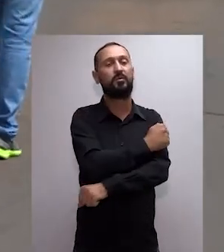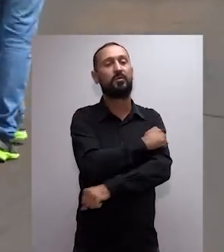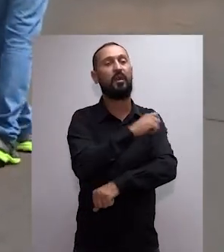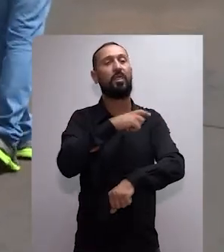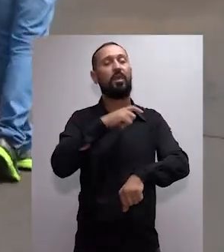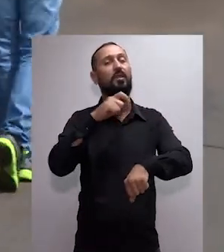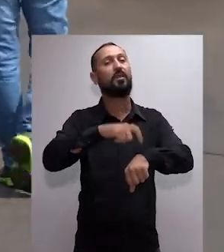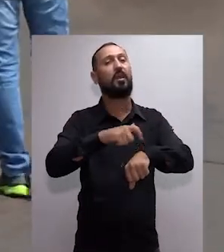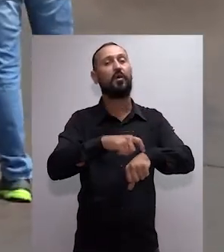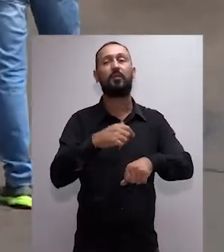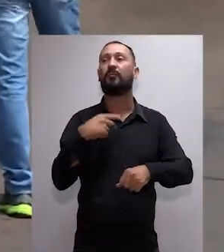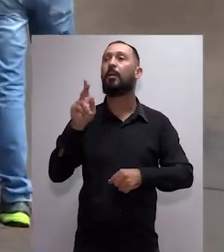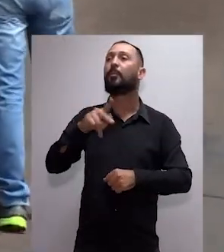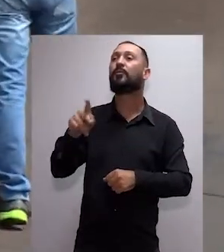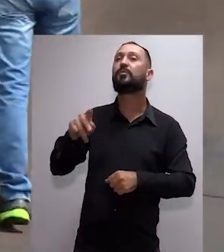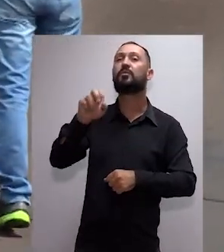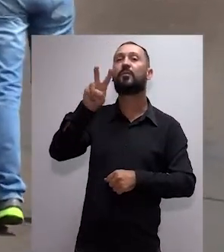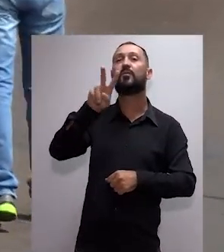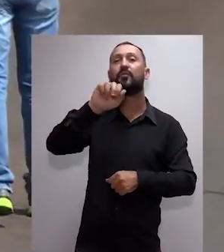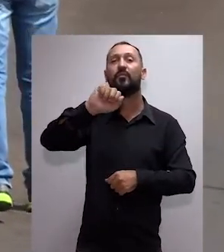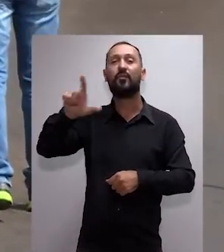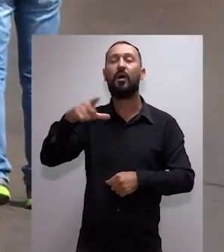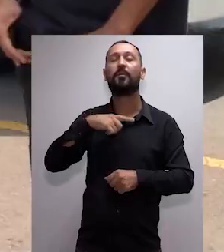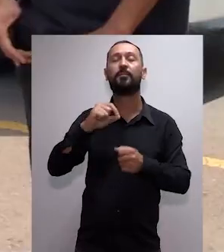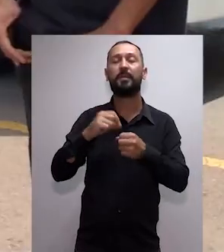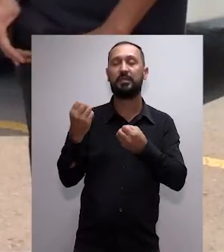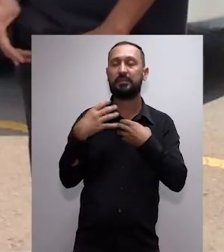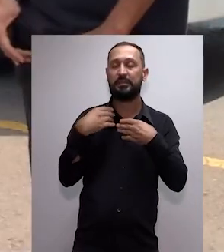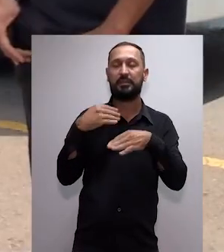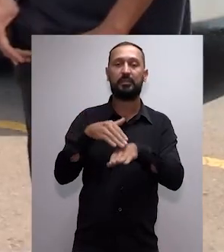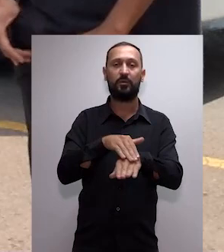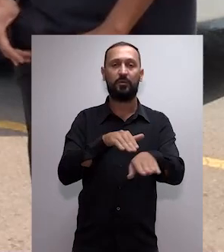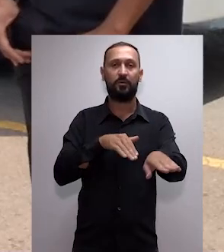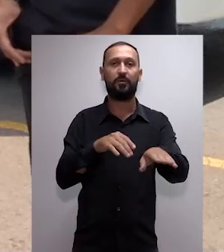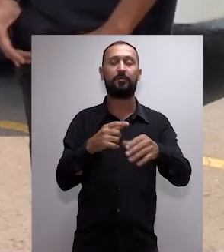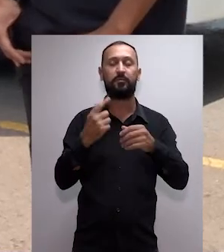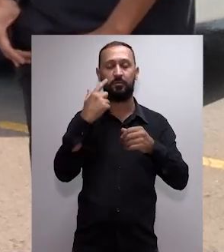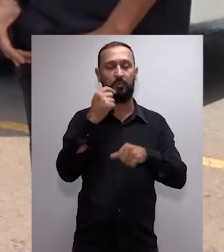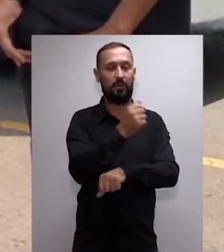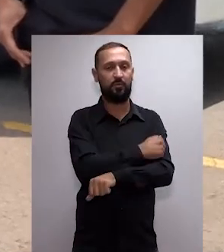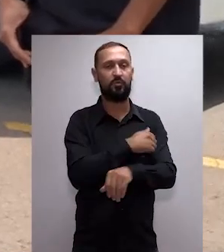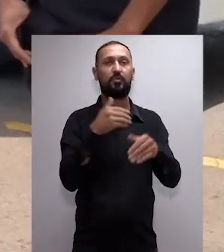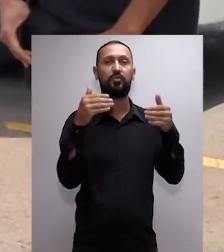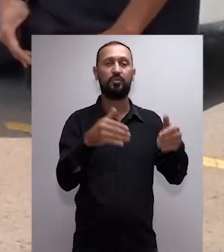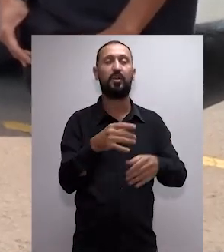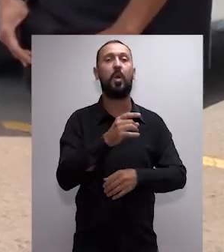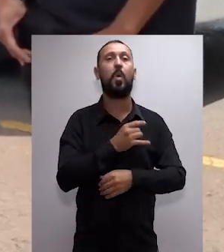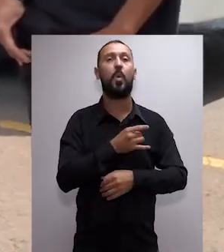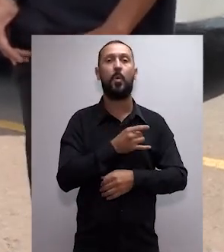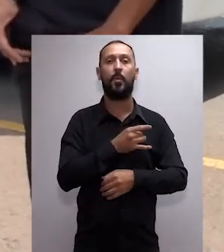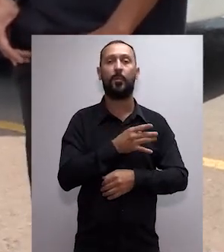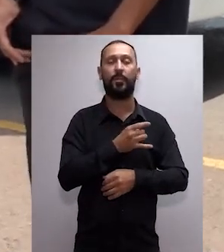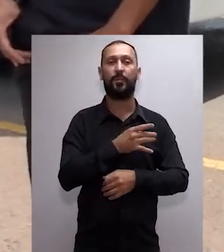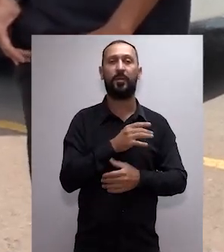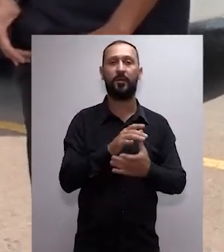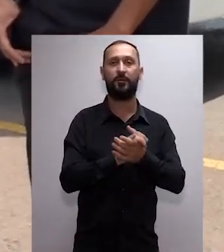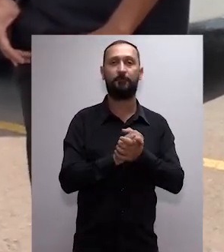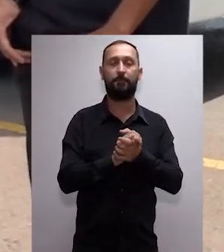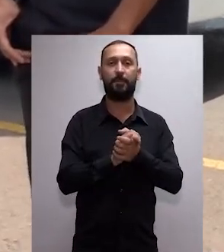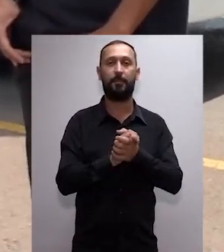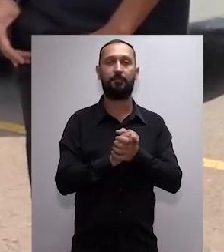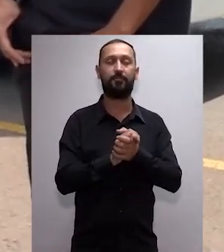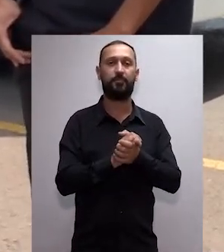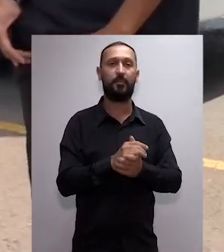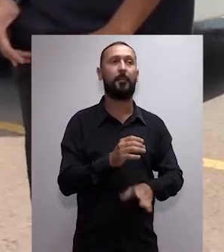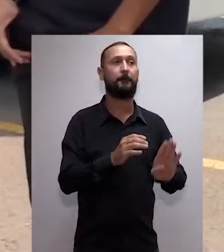encontram quando resolvem falar, "Ô, professor Val, me torna um caminhoneiro"? A princípio, o aluno chega com medo de... Assim, o veículo da